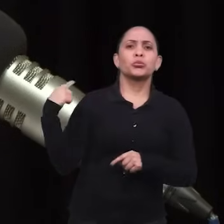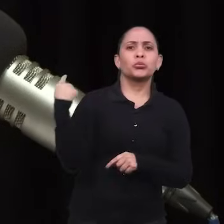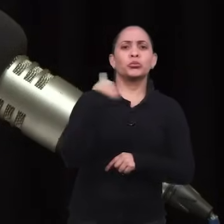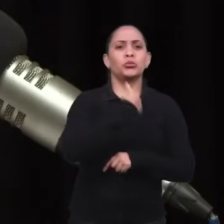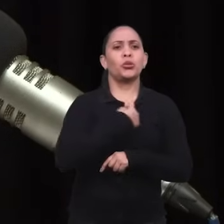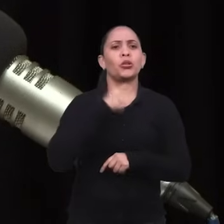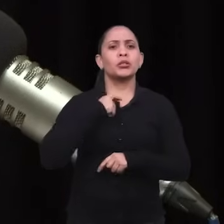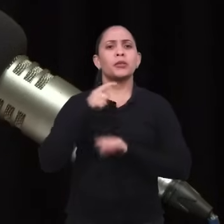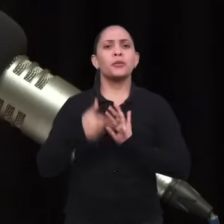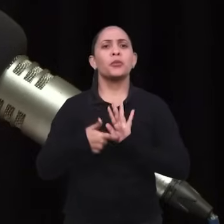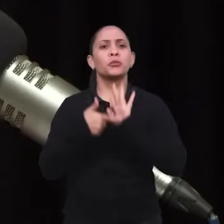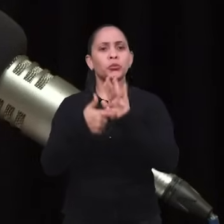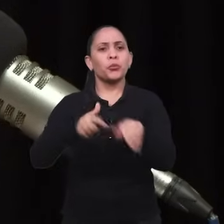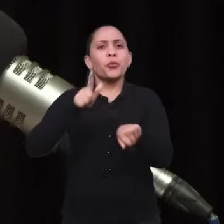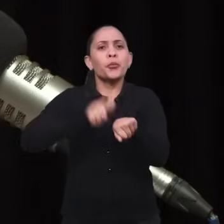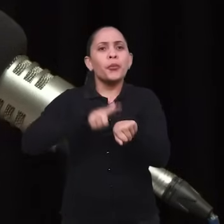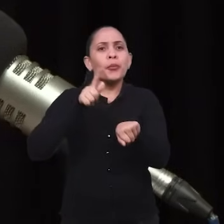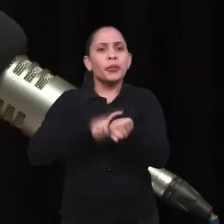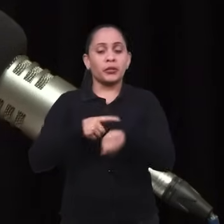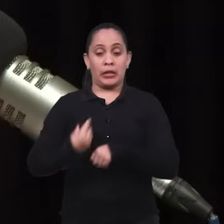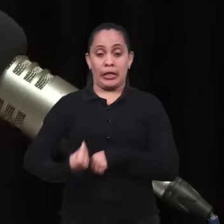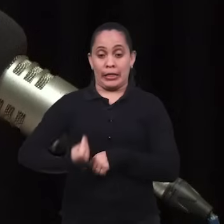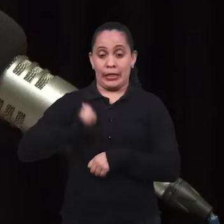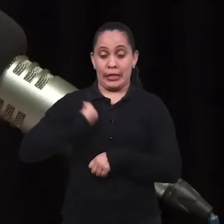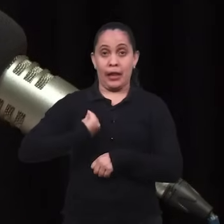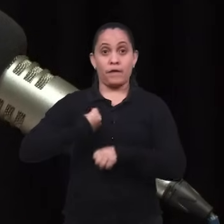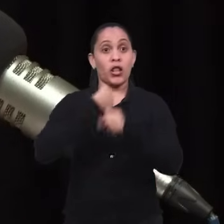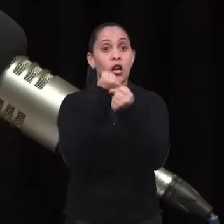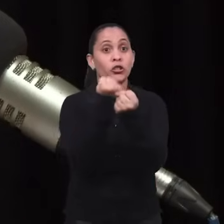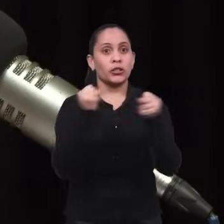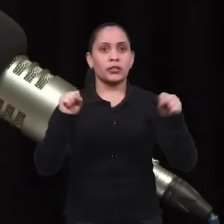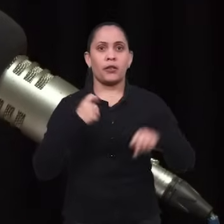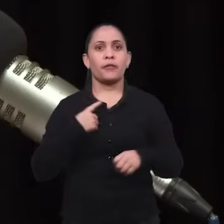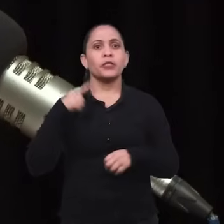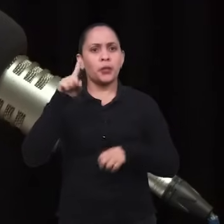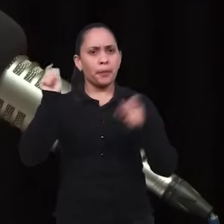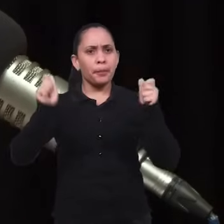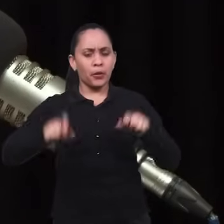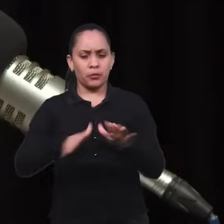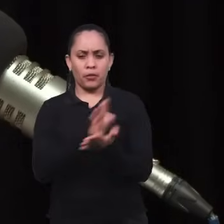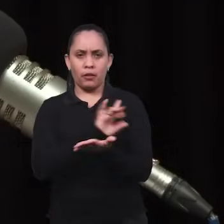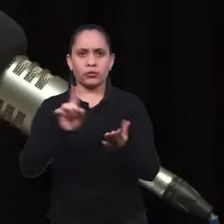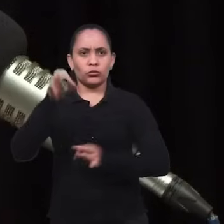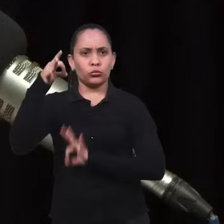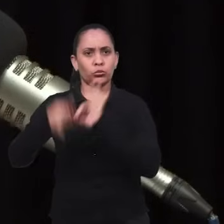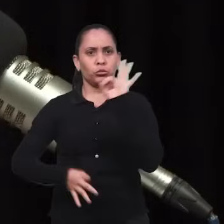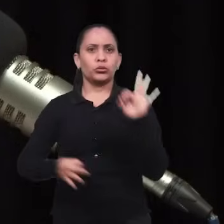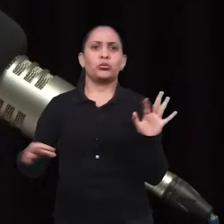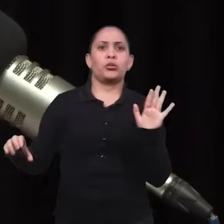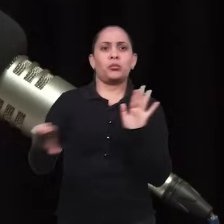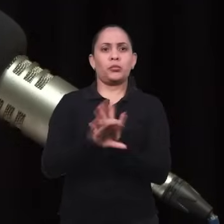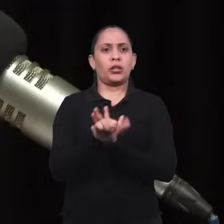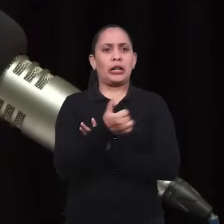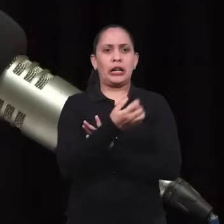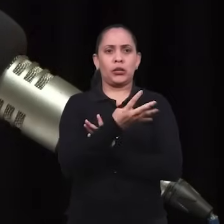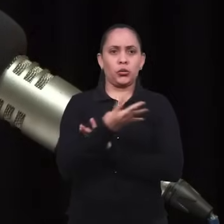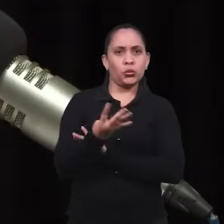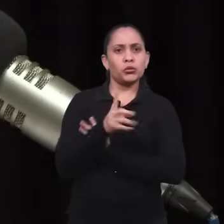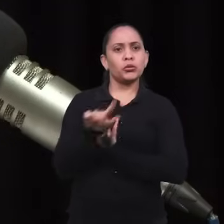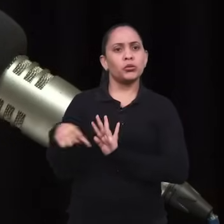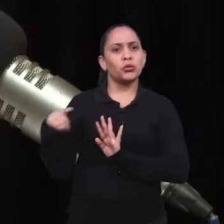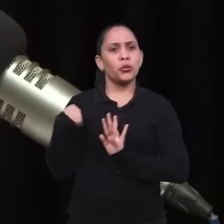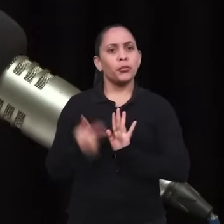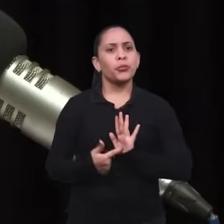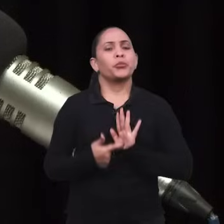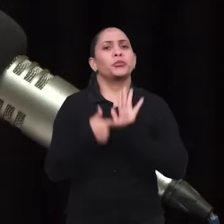nós falamos sobre um momento na vida de Sansão. Se você quiser, pode abrir a sua Bíblia, Juízes capítulo 14, e a gente vai